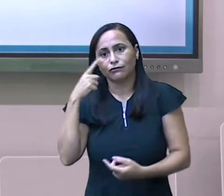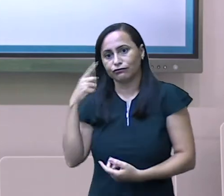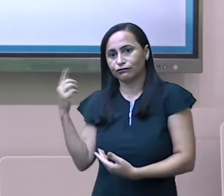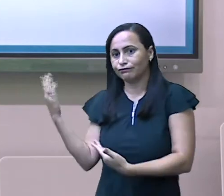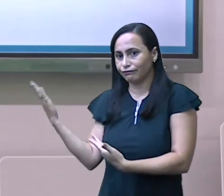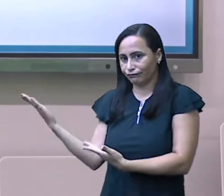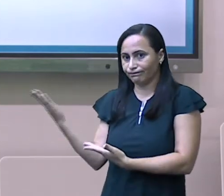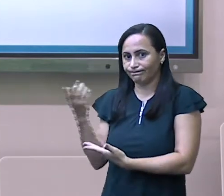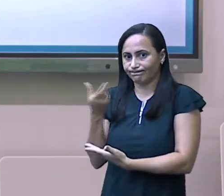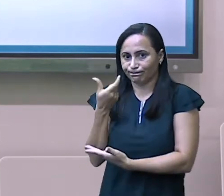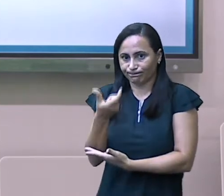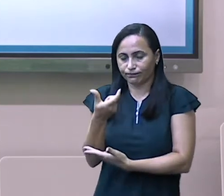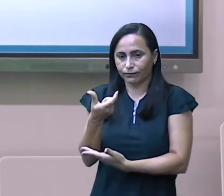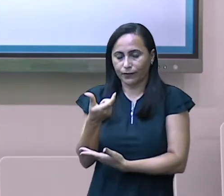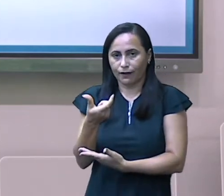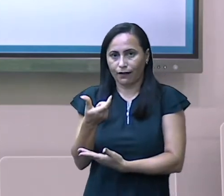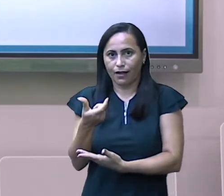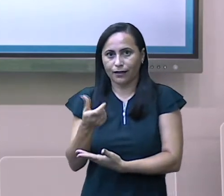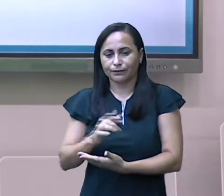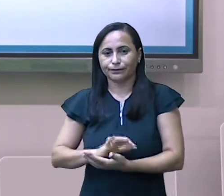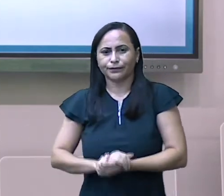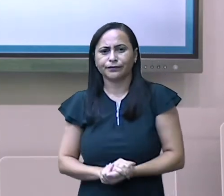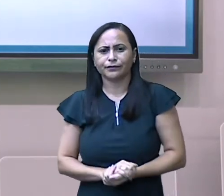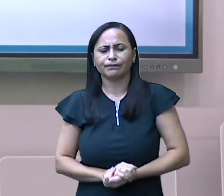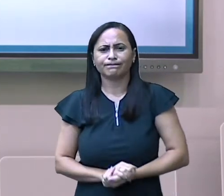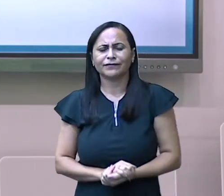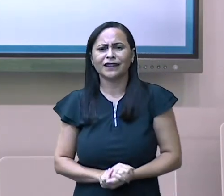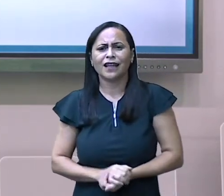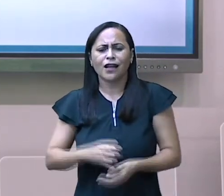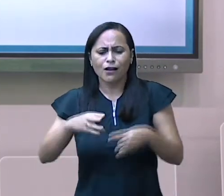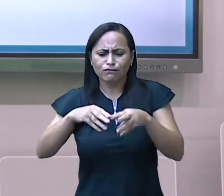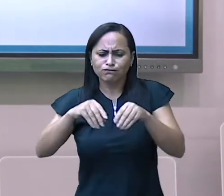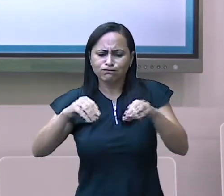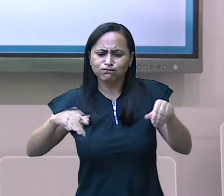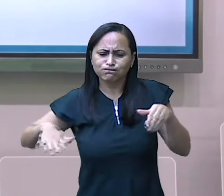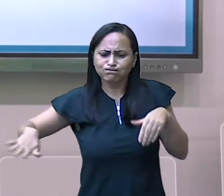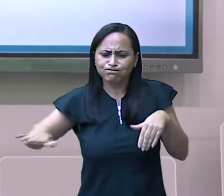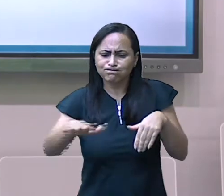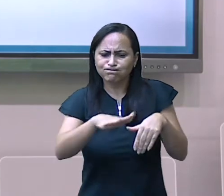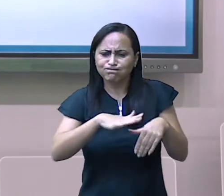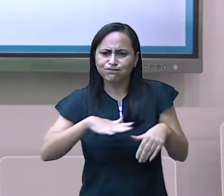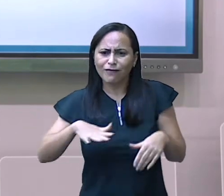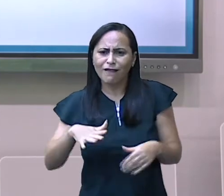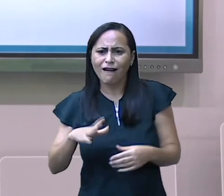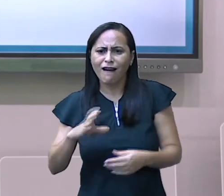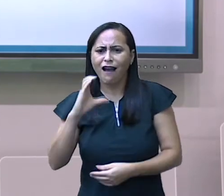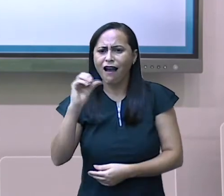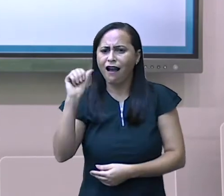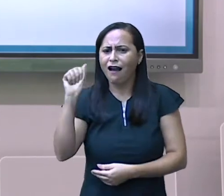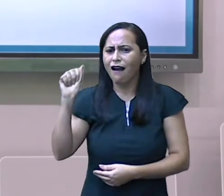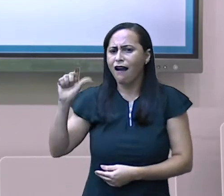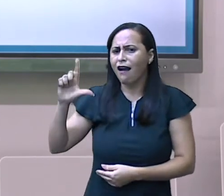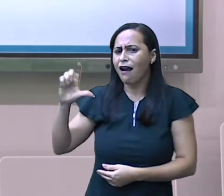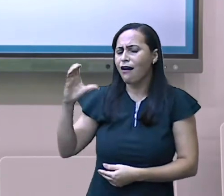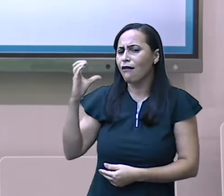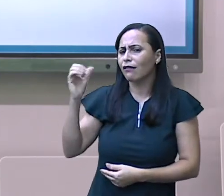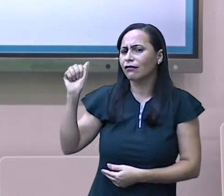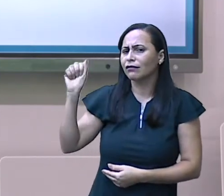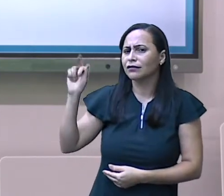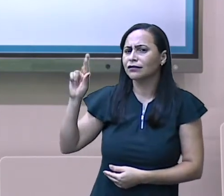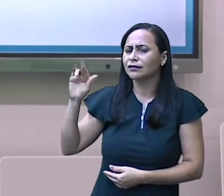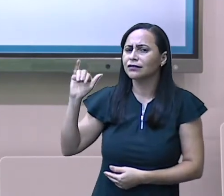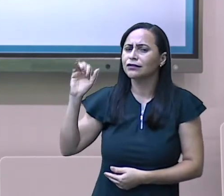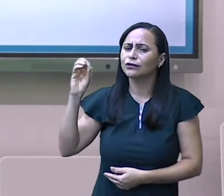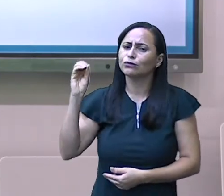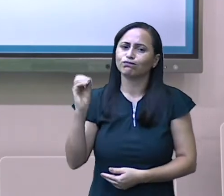calcário, né? Então, você ouviu a palavra, nossa, aquele solo é um solo calcário. Aí você já imagina, tem